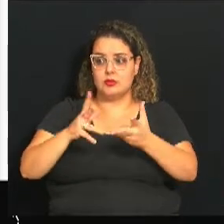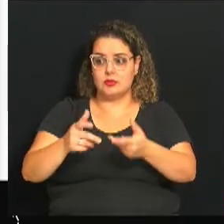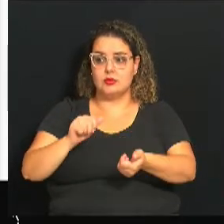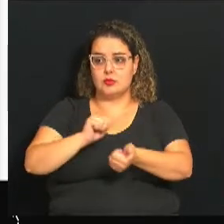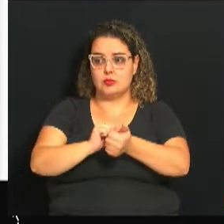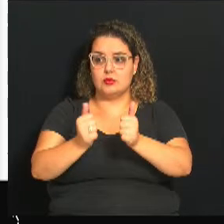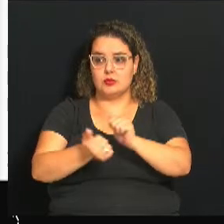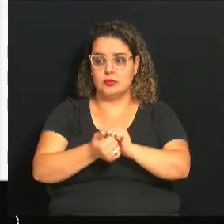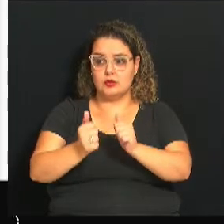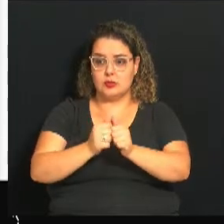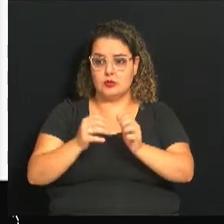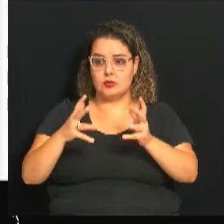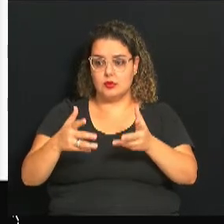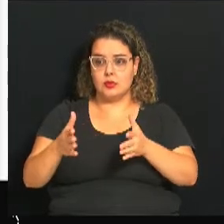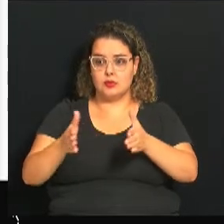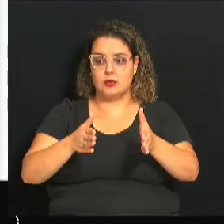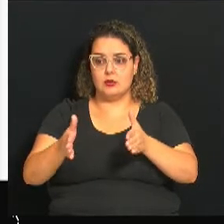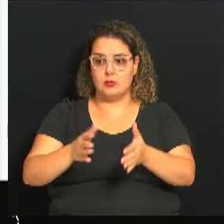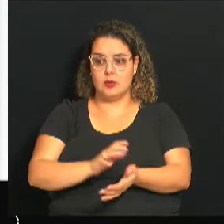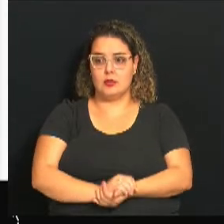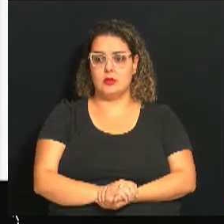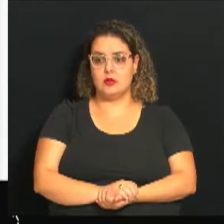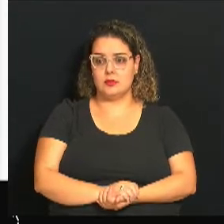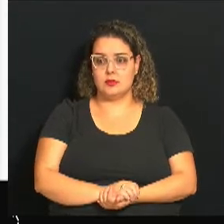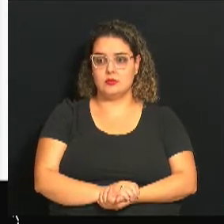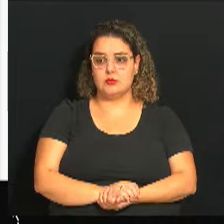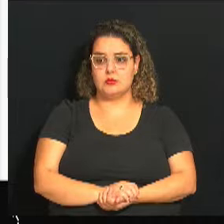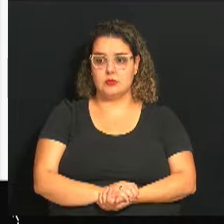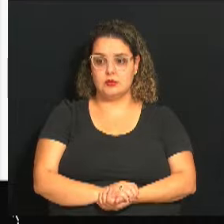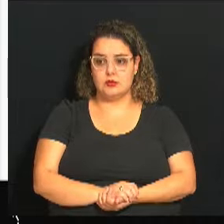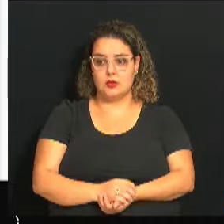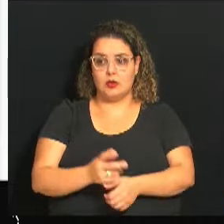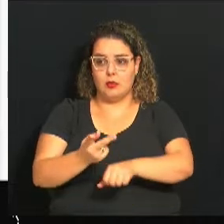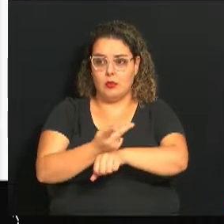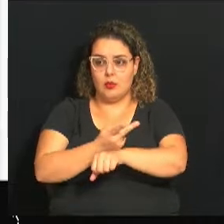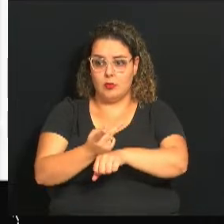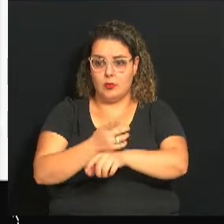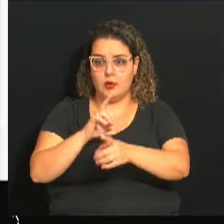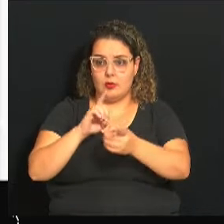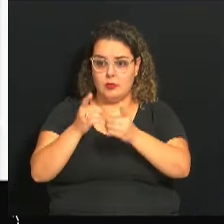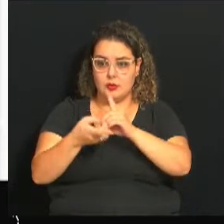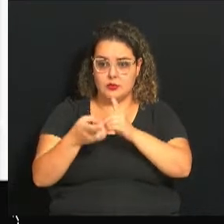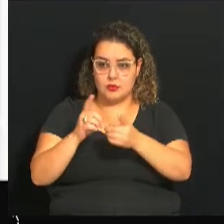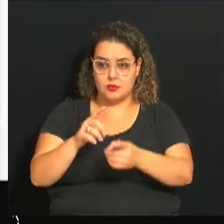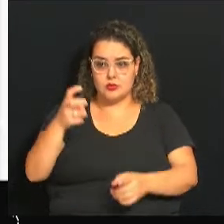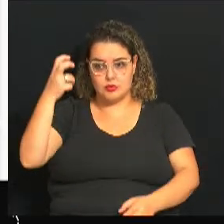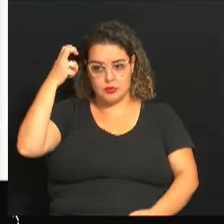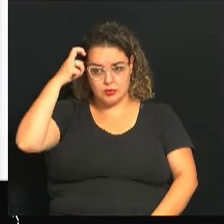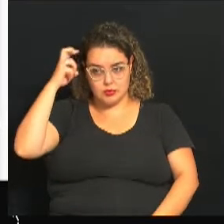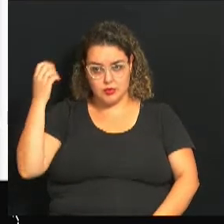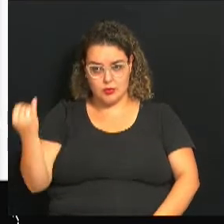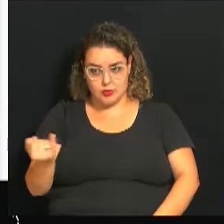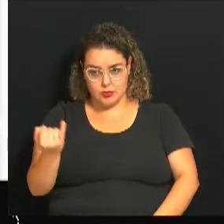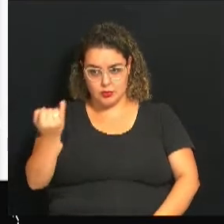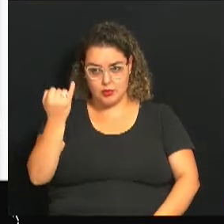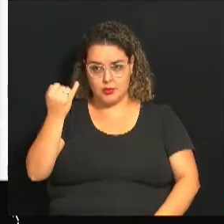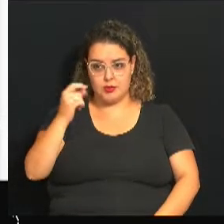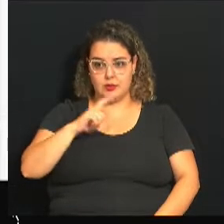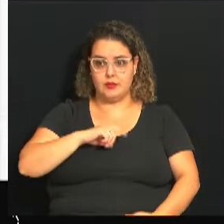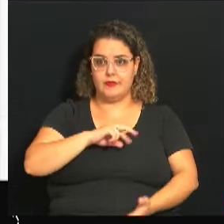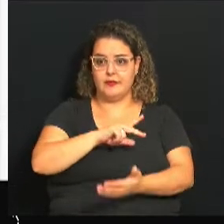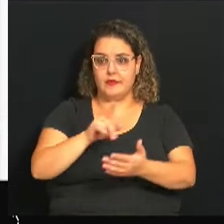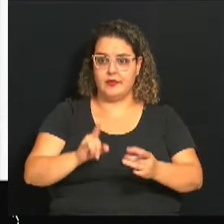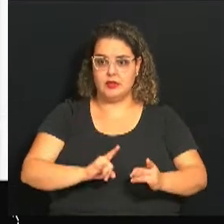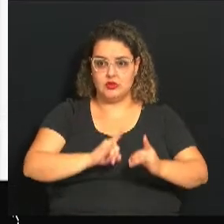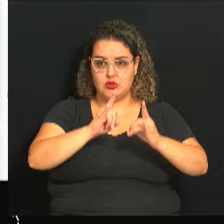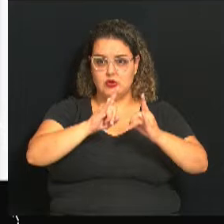as situações, né? Então, e que a gente busque também essa dinâmica cultural. Isso é importante, a gente tem vários prédios públicos